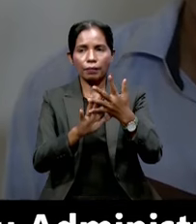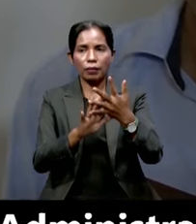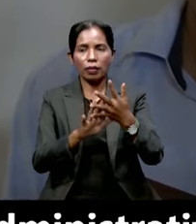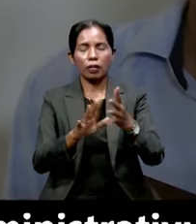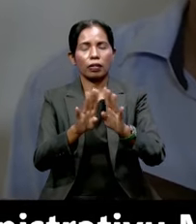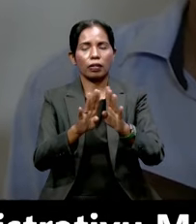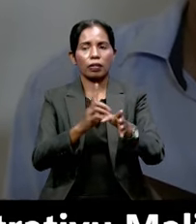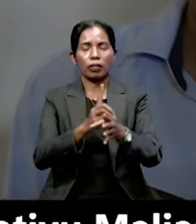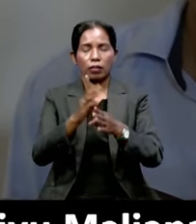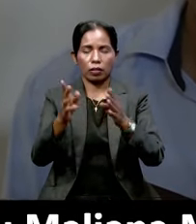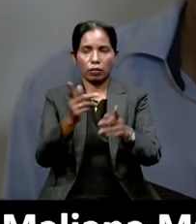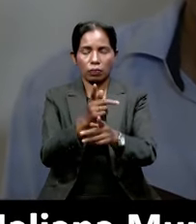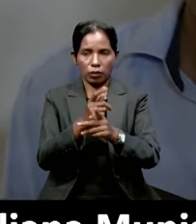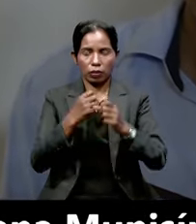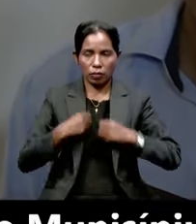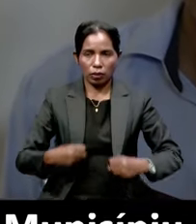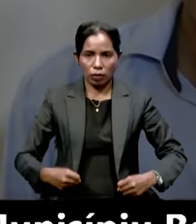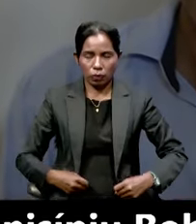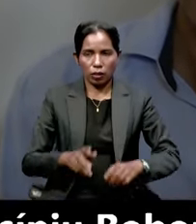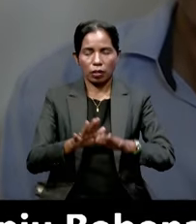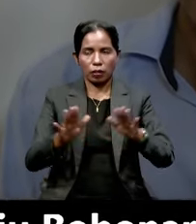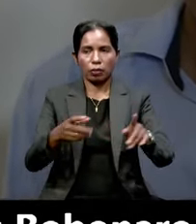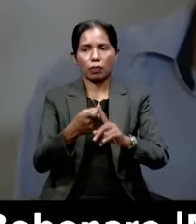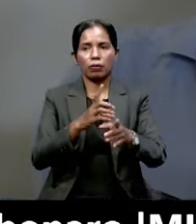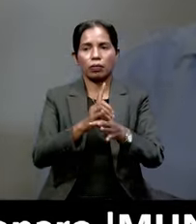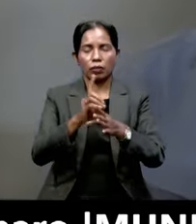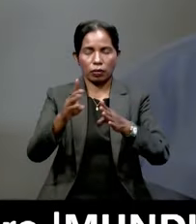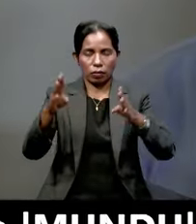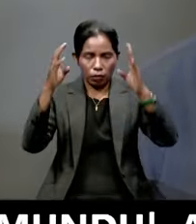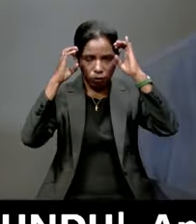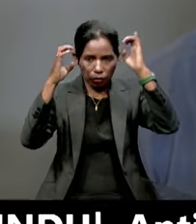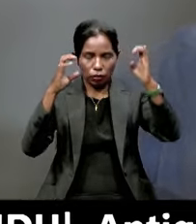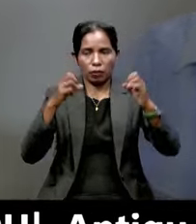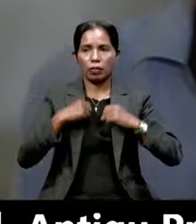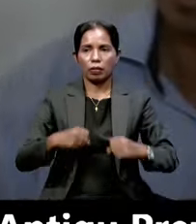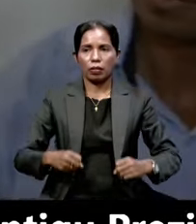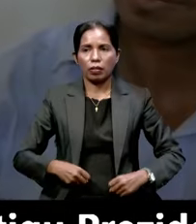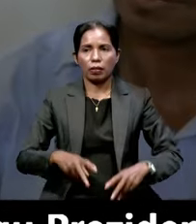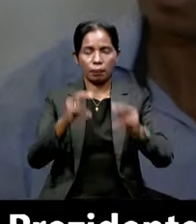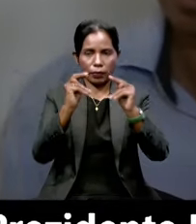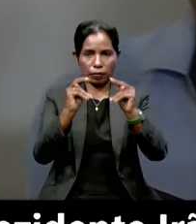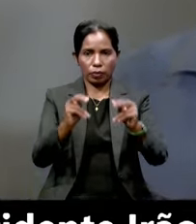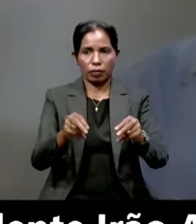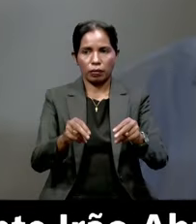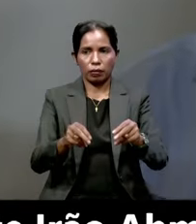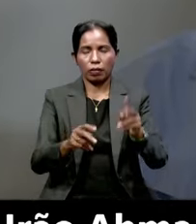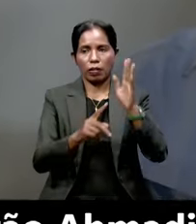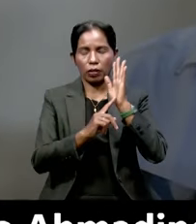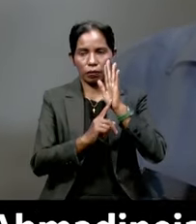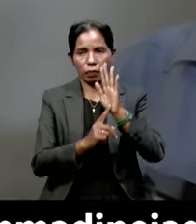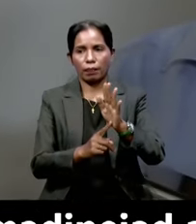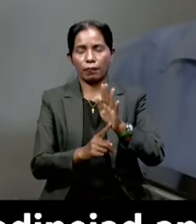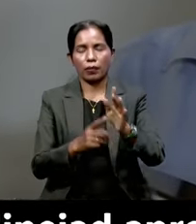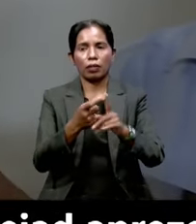Direção Geral Cuidado de Saúde Primária, leu-se Direção Nacional de Educação e Promoção de Saúde, precisa